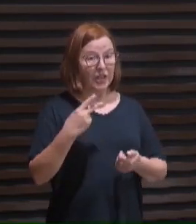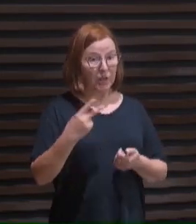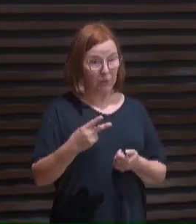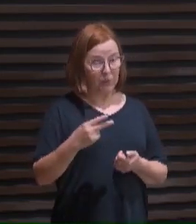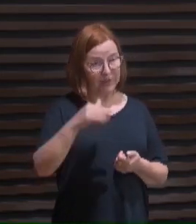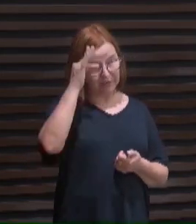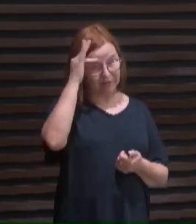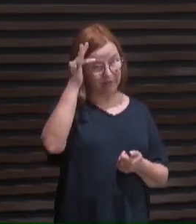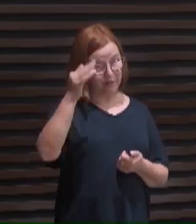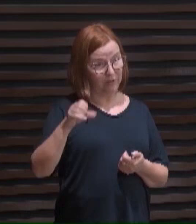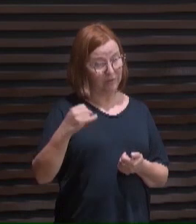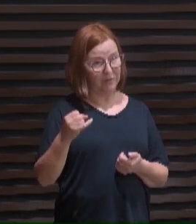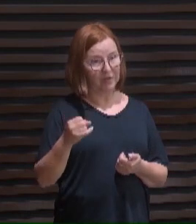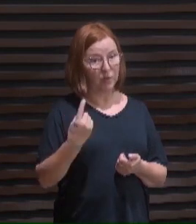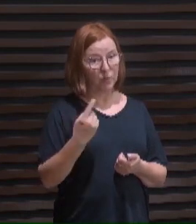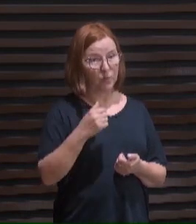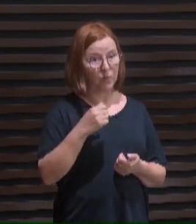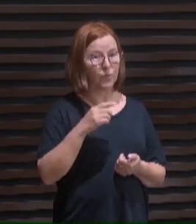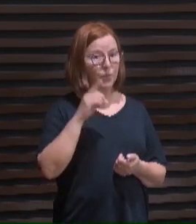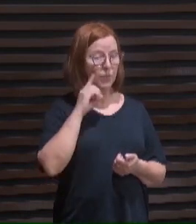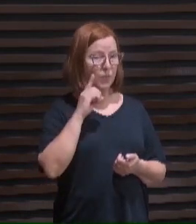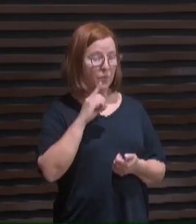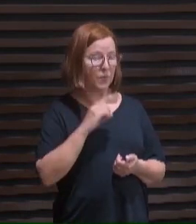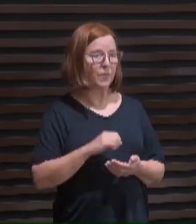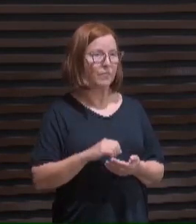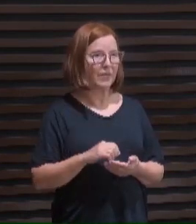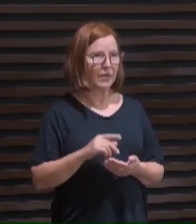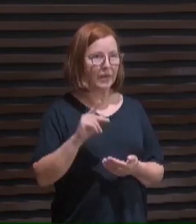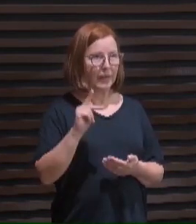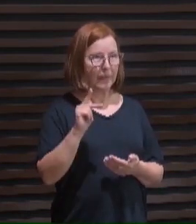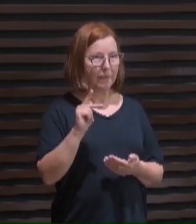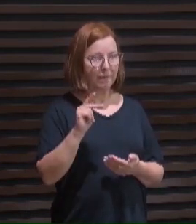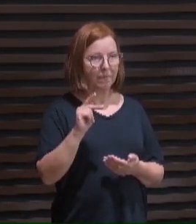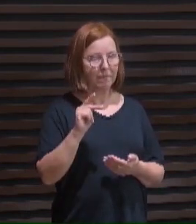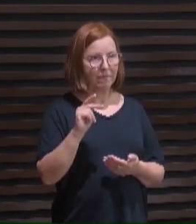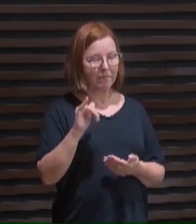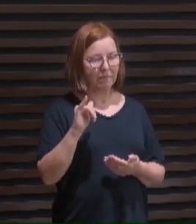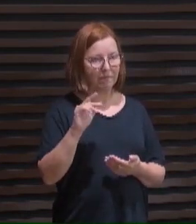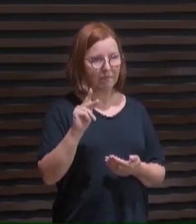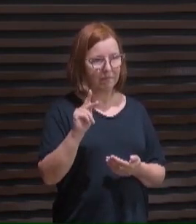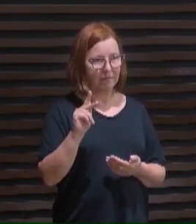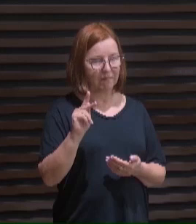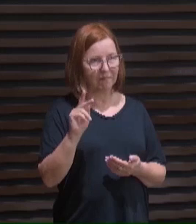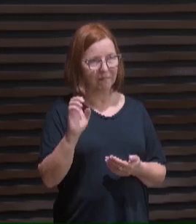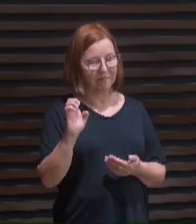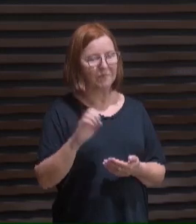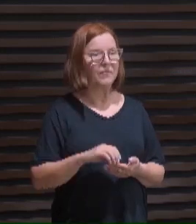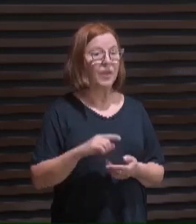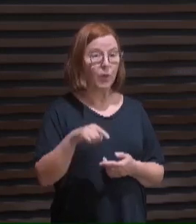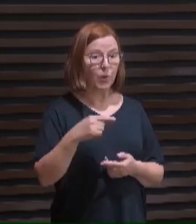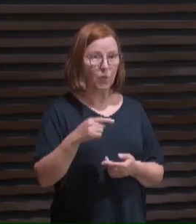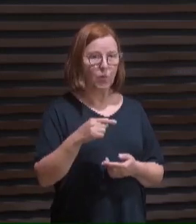um americano chamado Albert Pike e um outro Mancini, italiano,